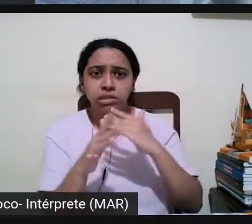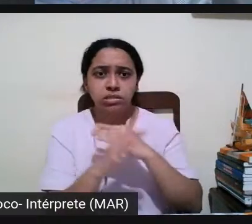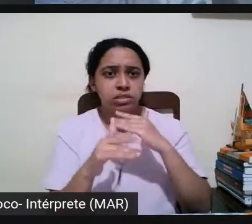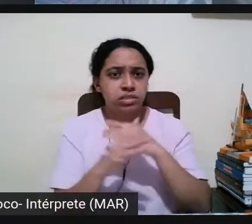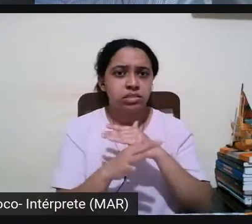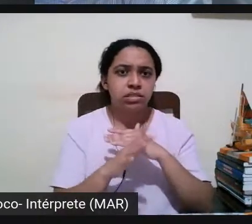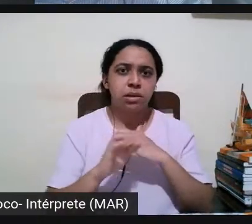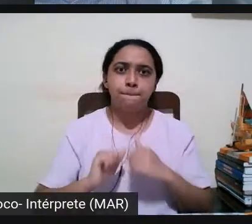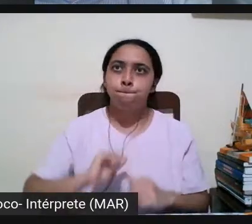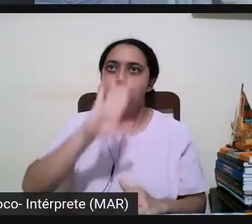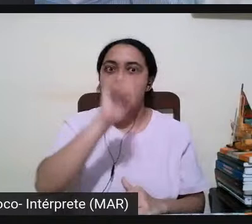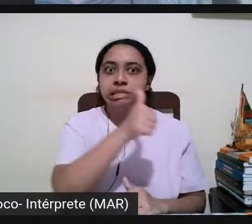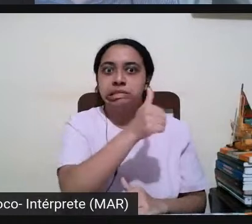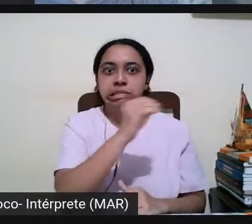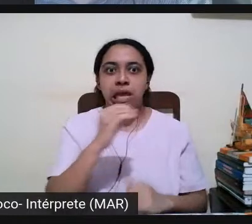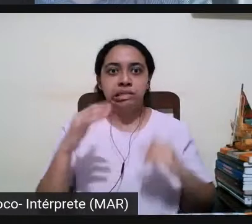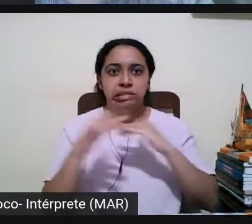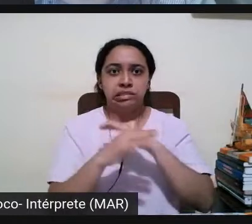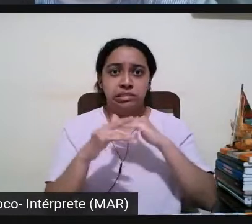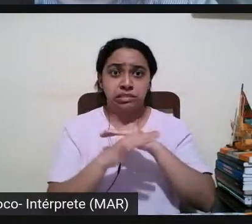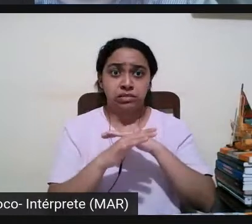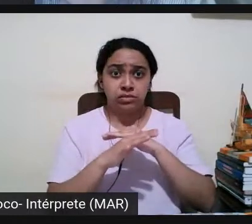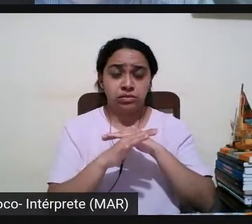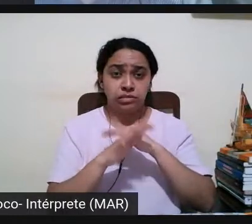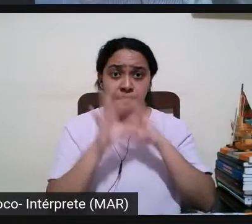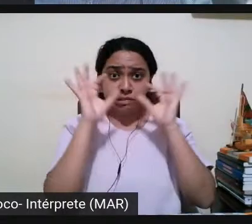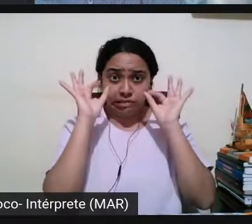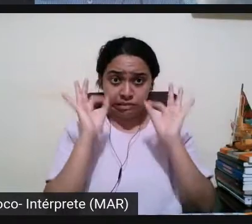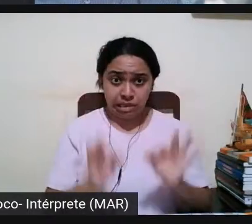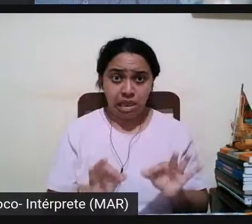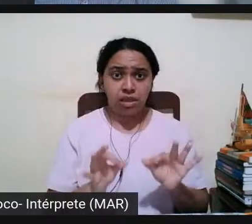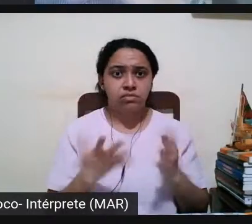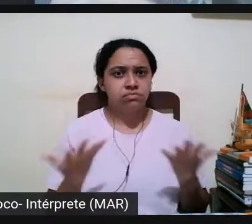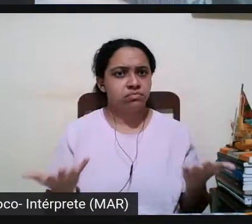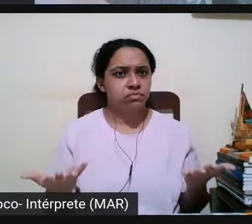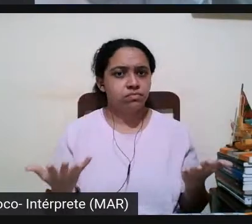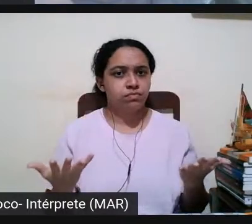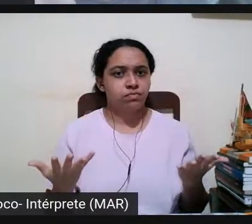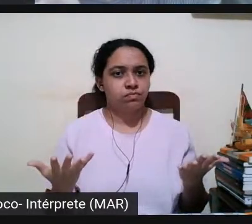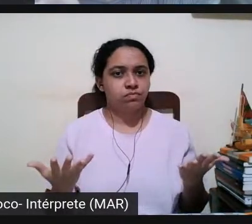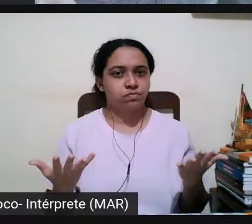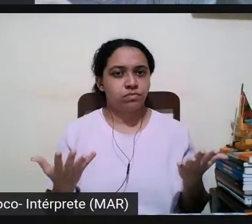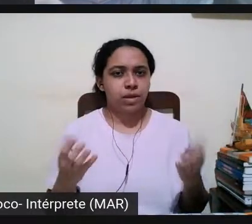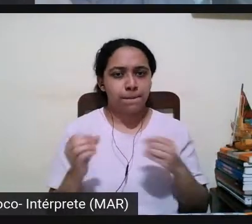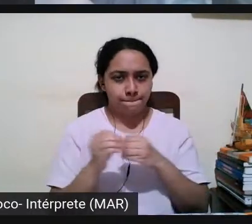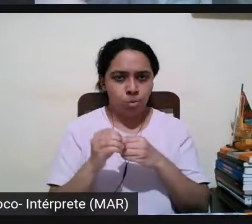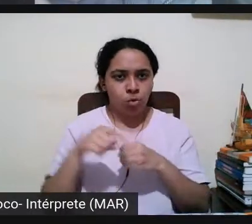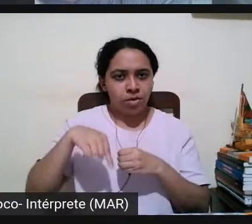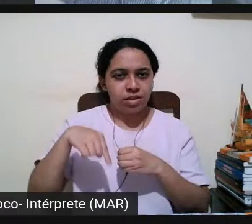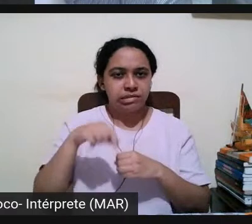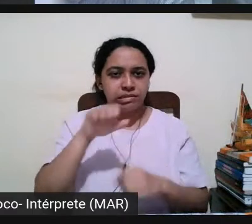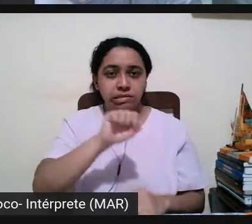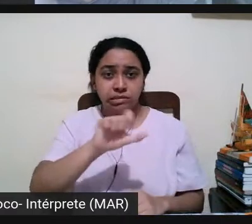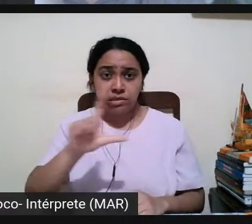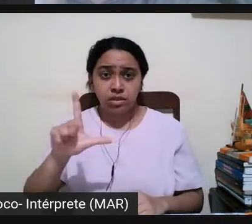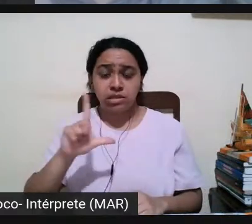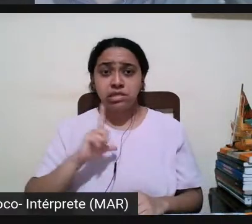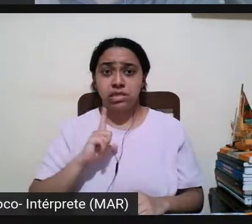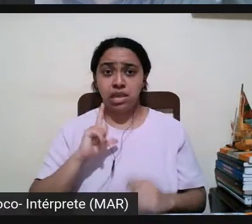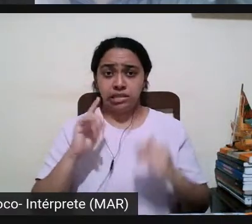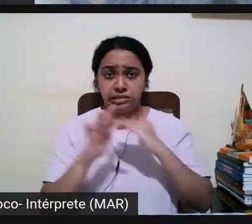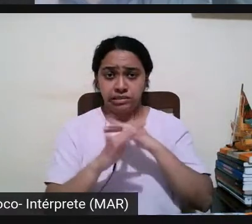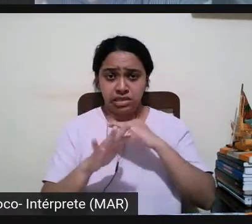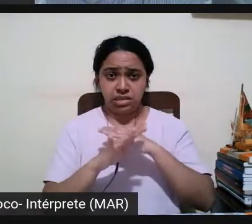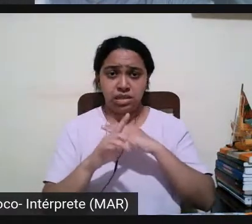digamos 10 cidades dizendo que destino adequadamente seus registros é porque eu tenho aqui próximo da Ilha de São Luís uma cidade que tem